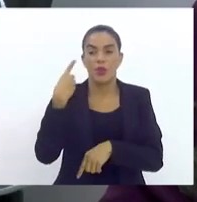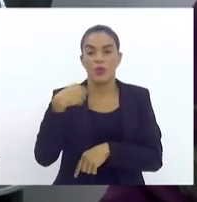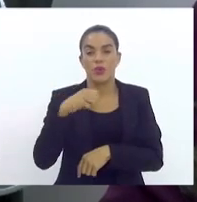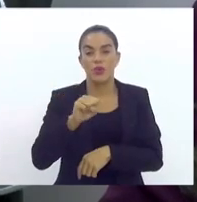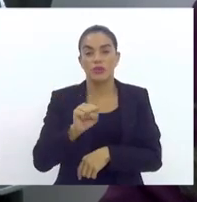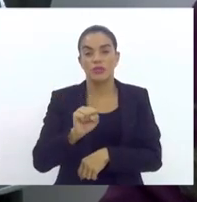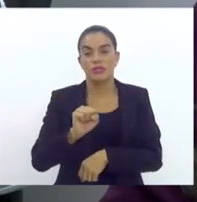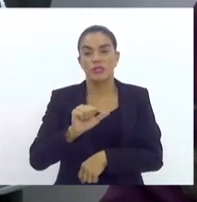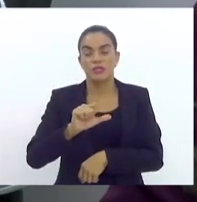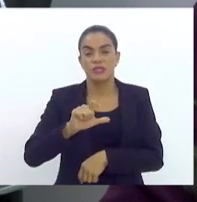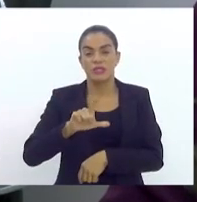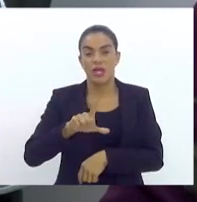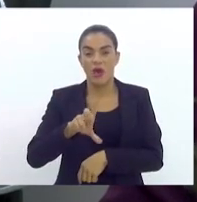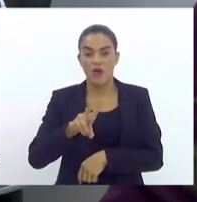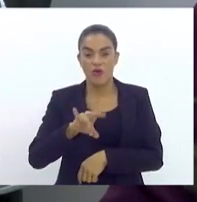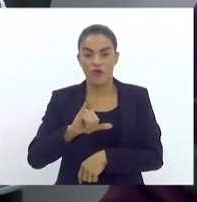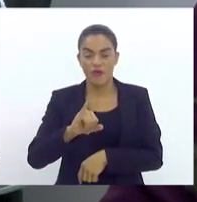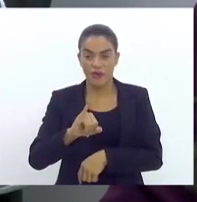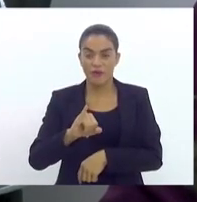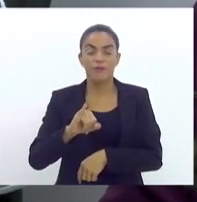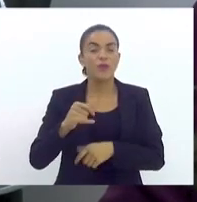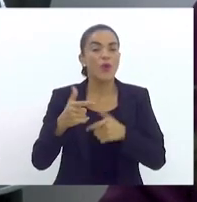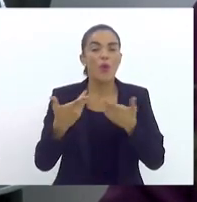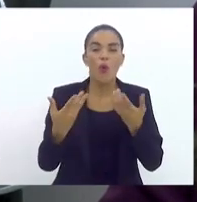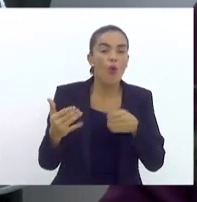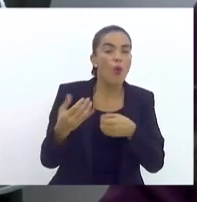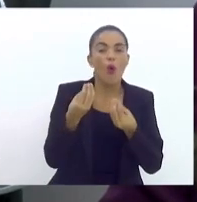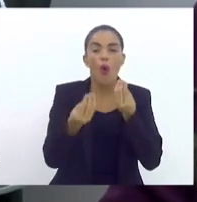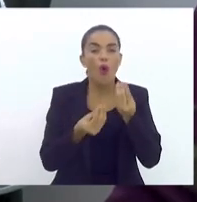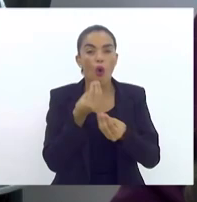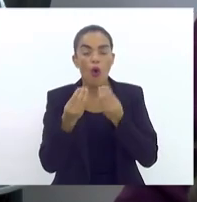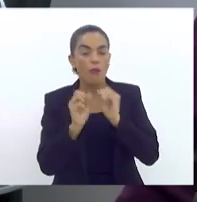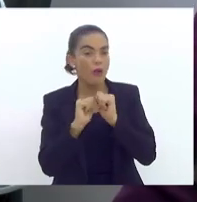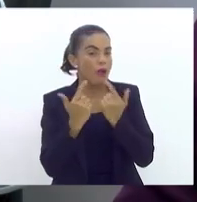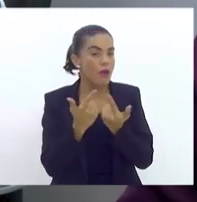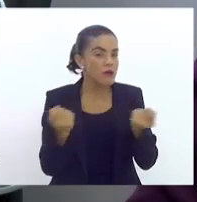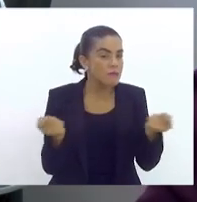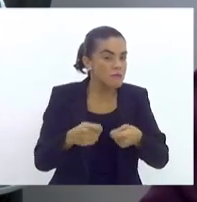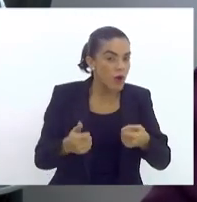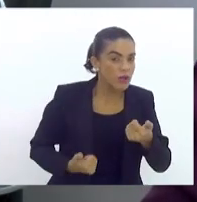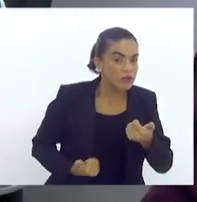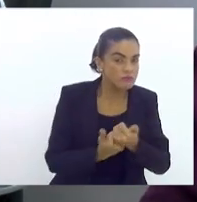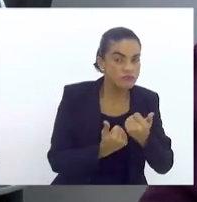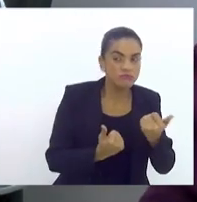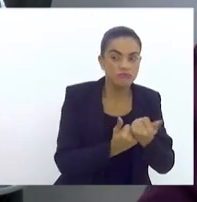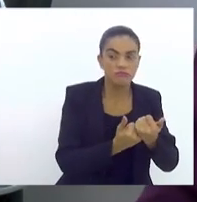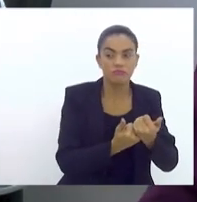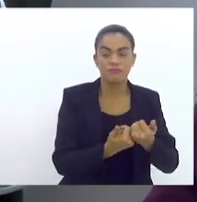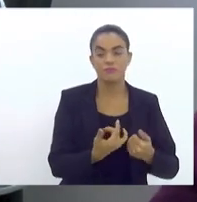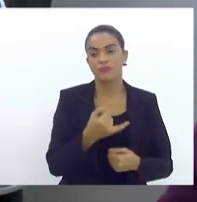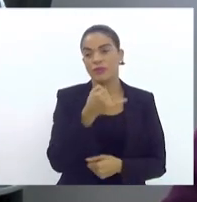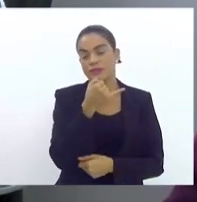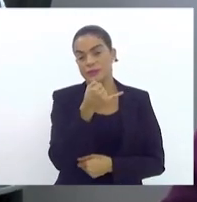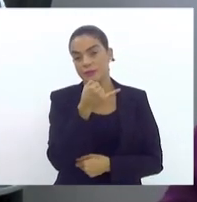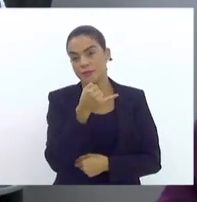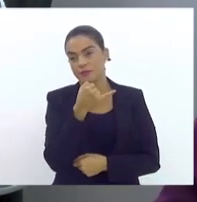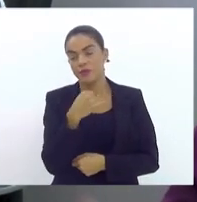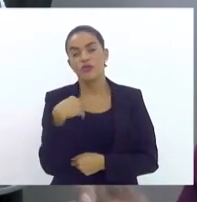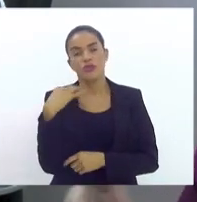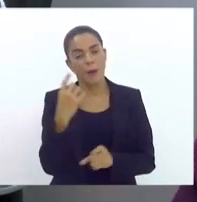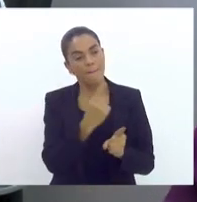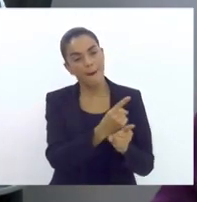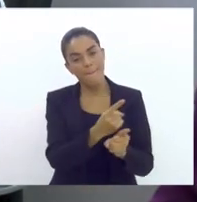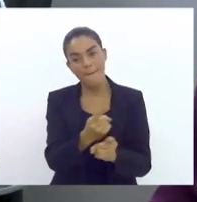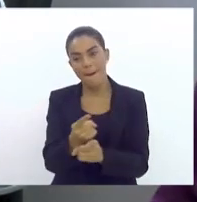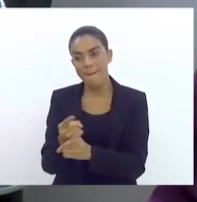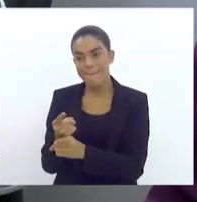aonde essa casa Legislativa pode contribuir né Por exemplo nós identificamos